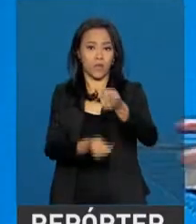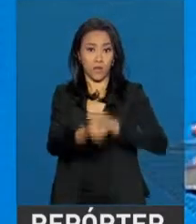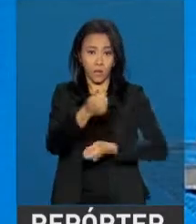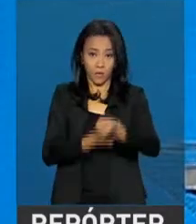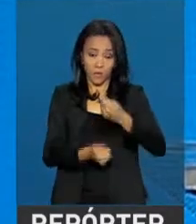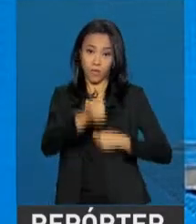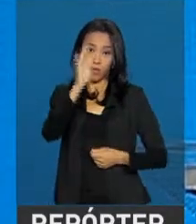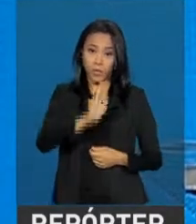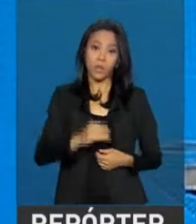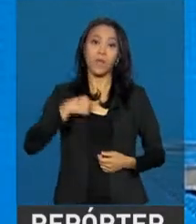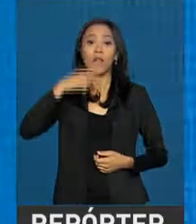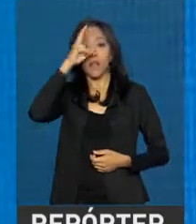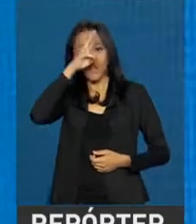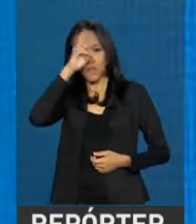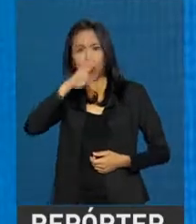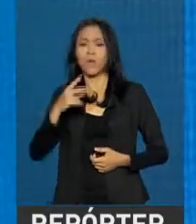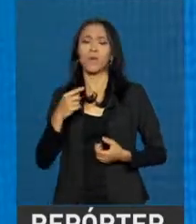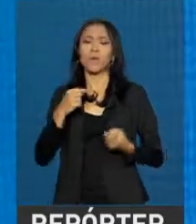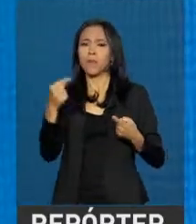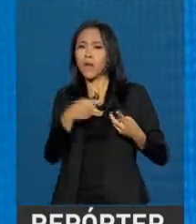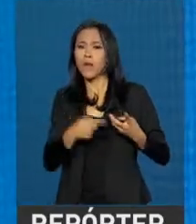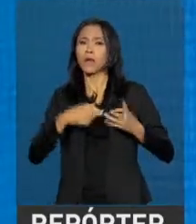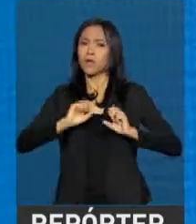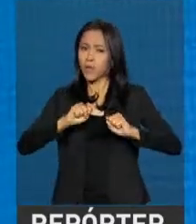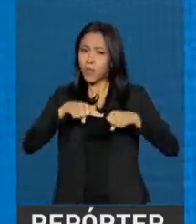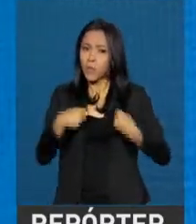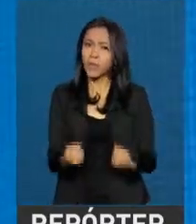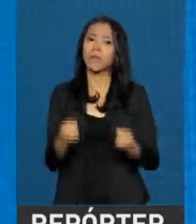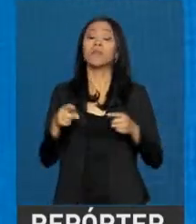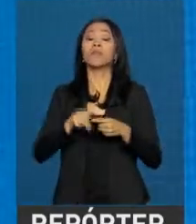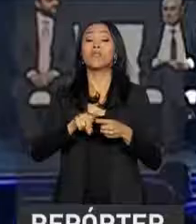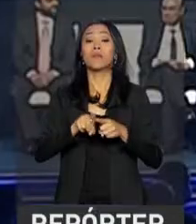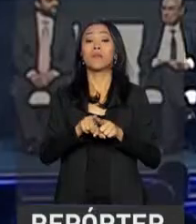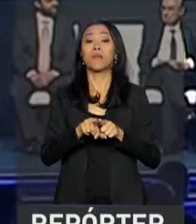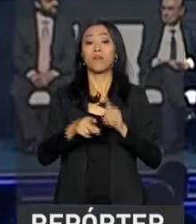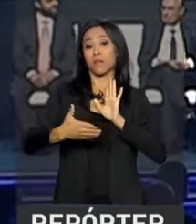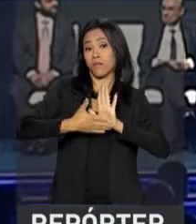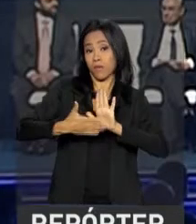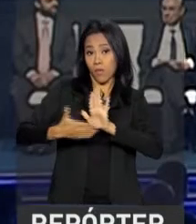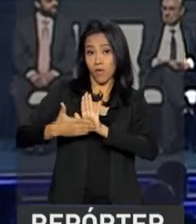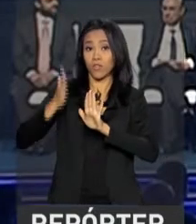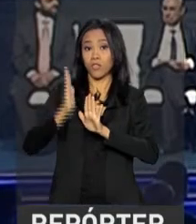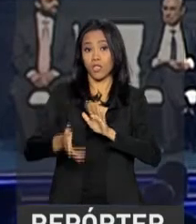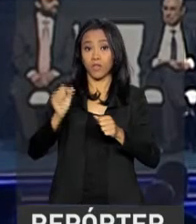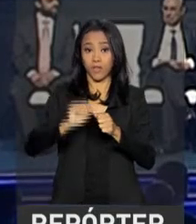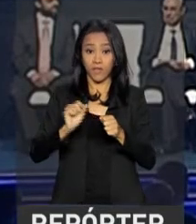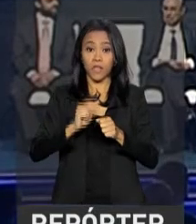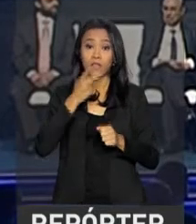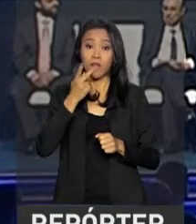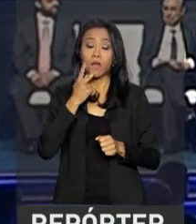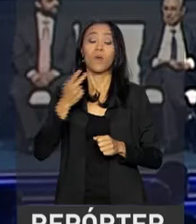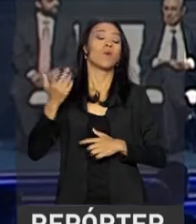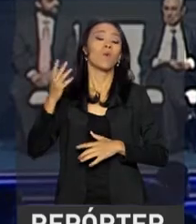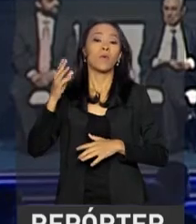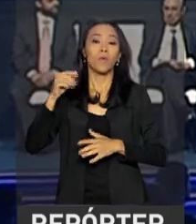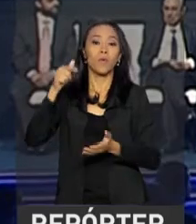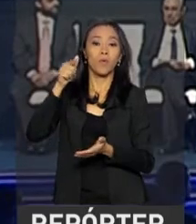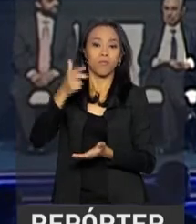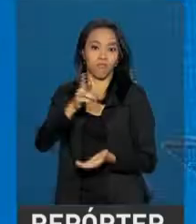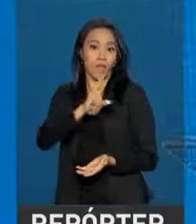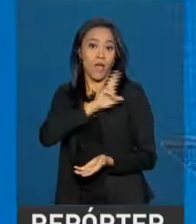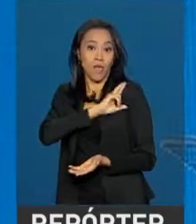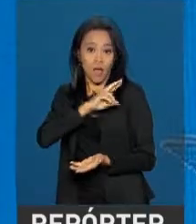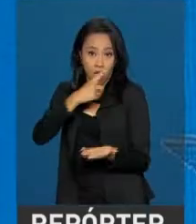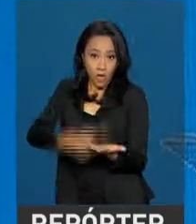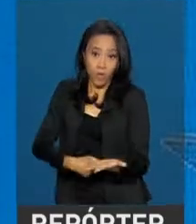recuperação dos indicadores das reformas que estão sendo feitas e destacou o papel econômico e social do banco